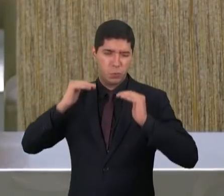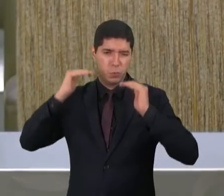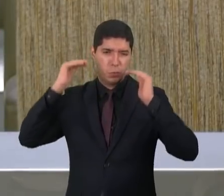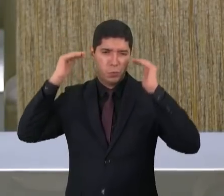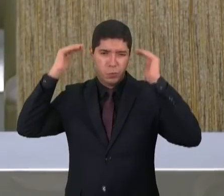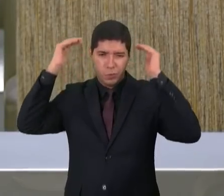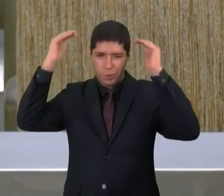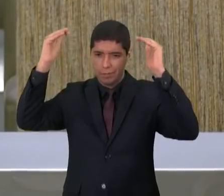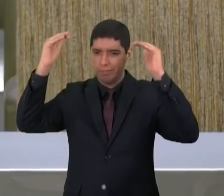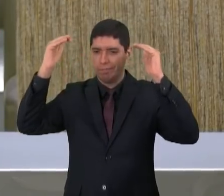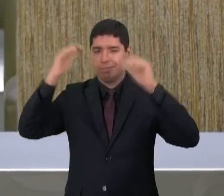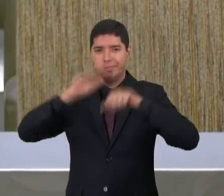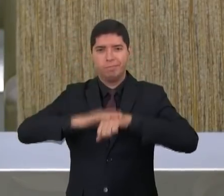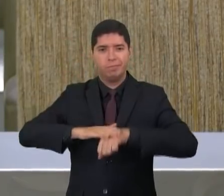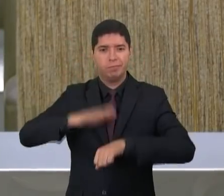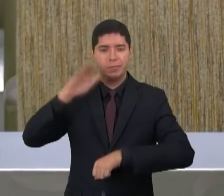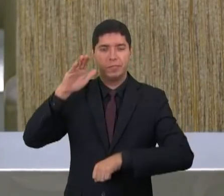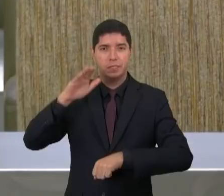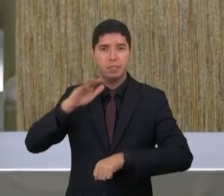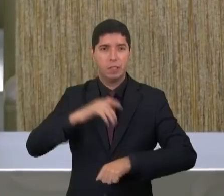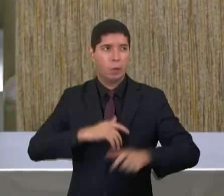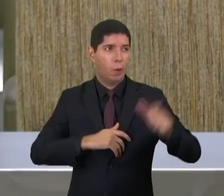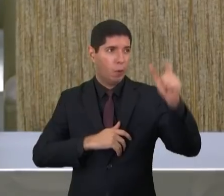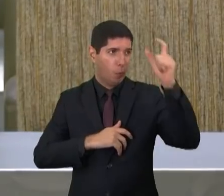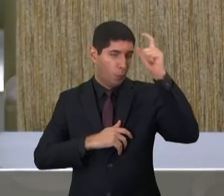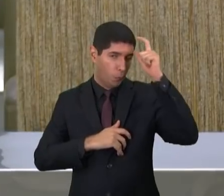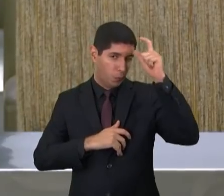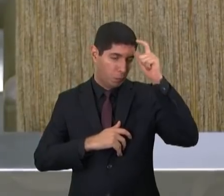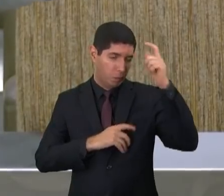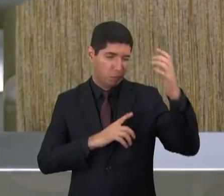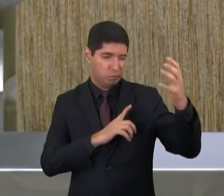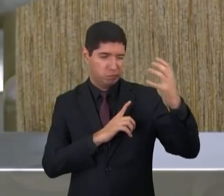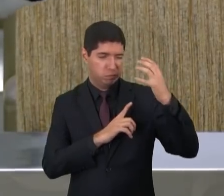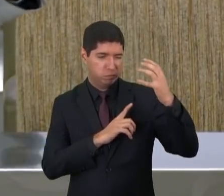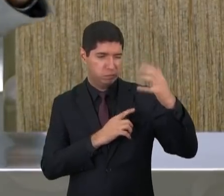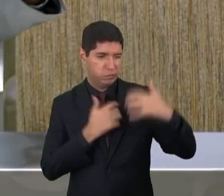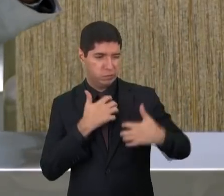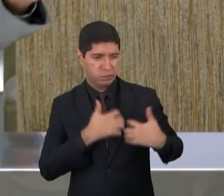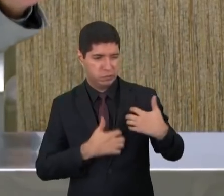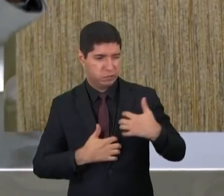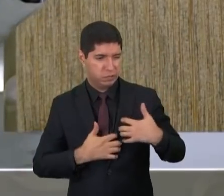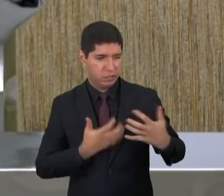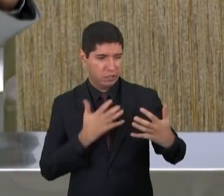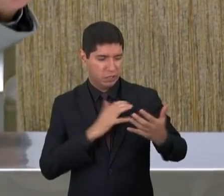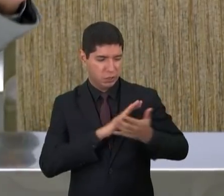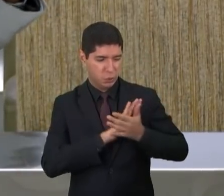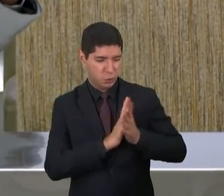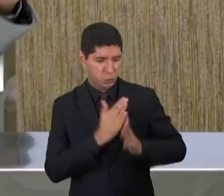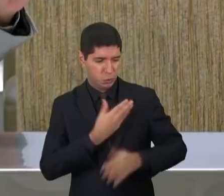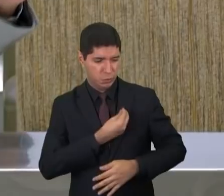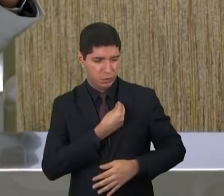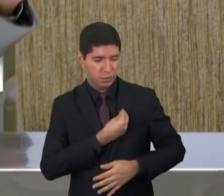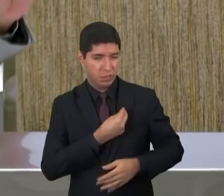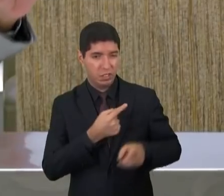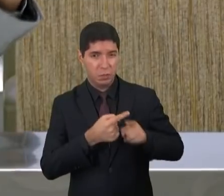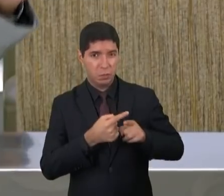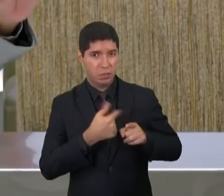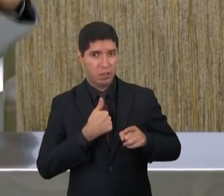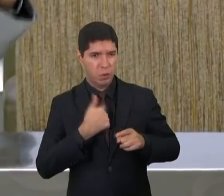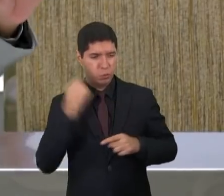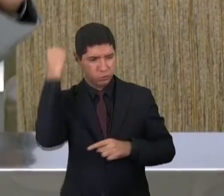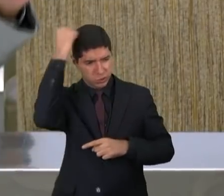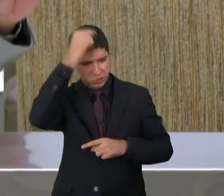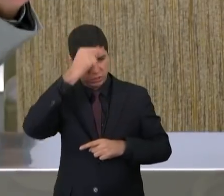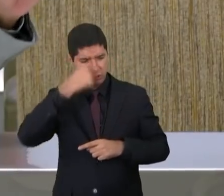Quanto mais raiva o diabo tiver da minha família e da tua família, maior é o sinal da aprovação de